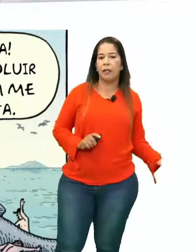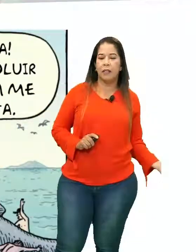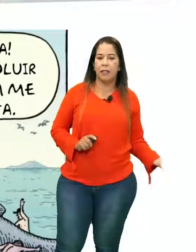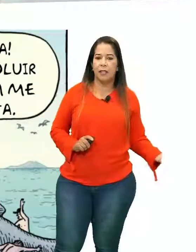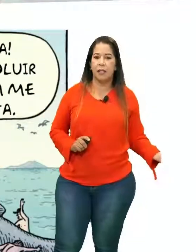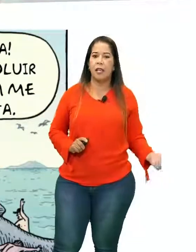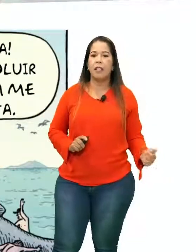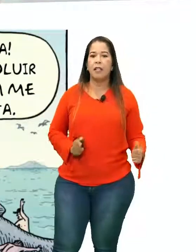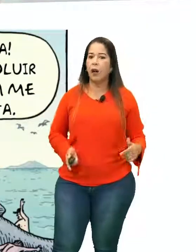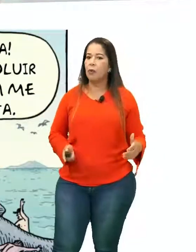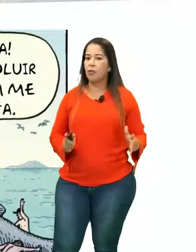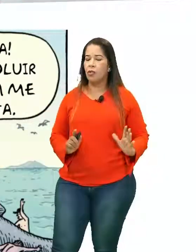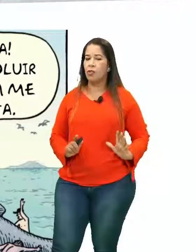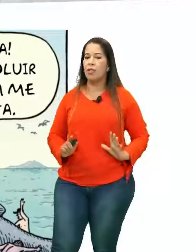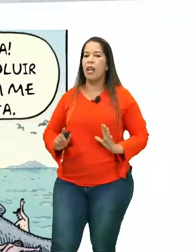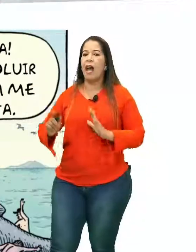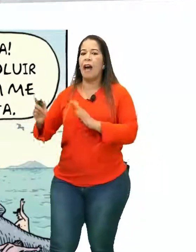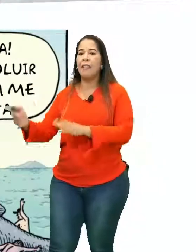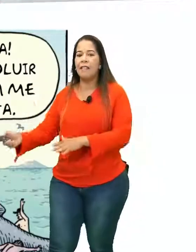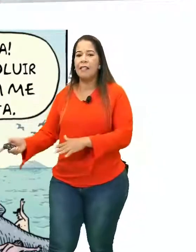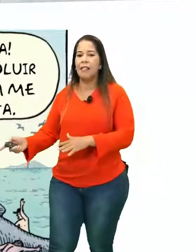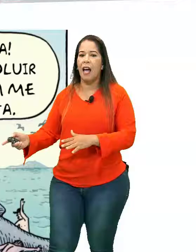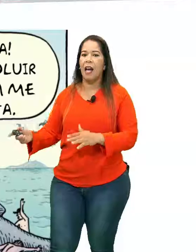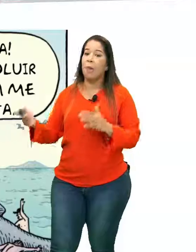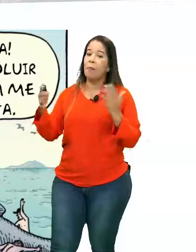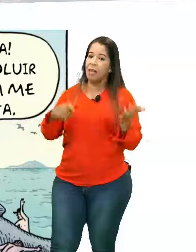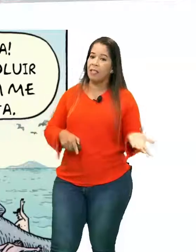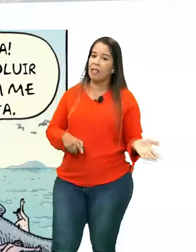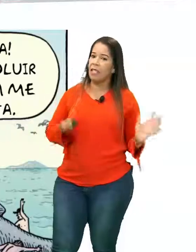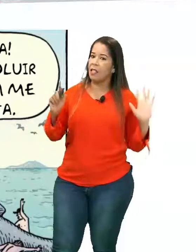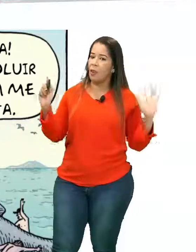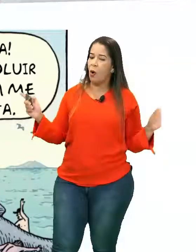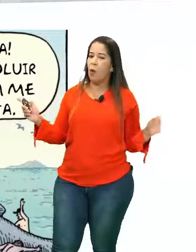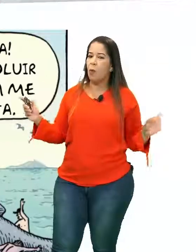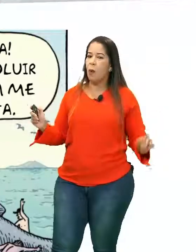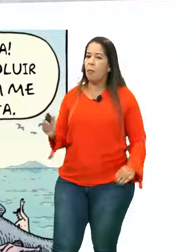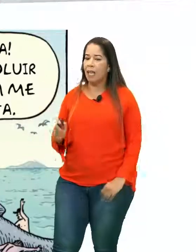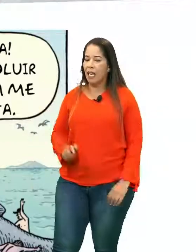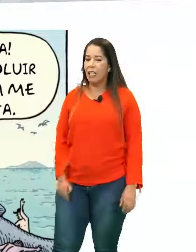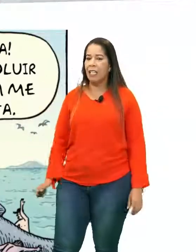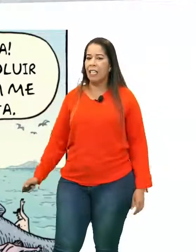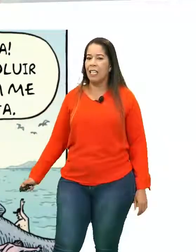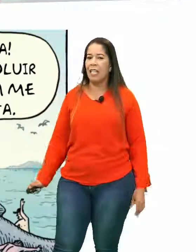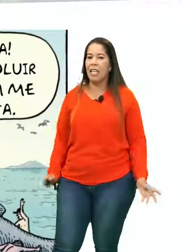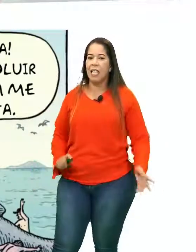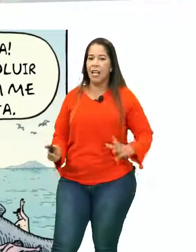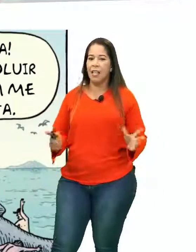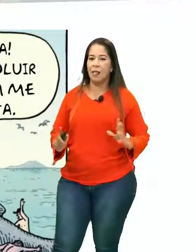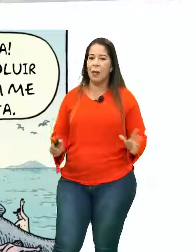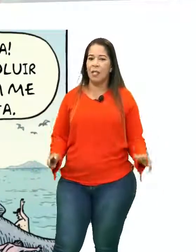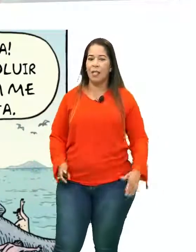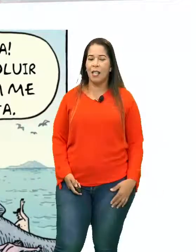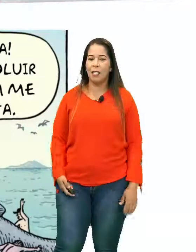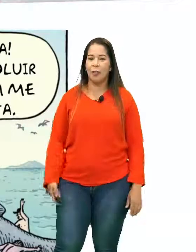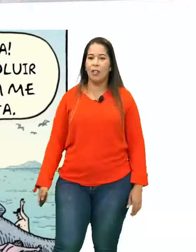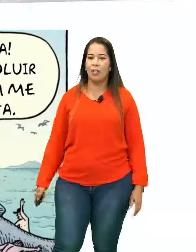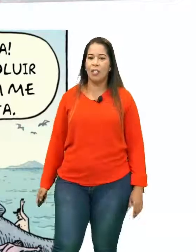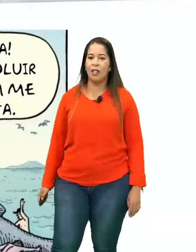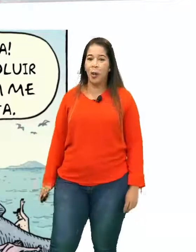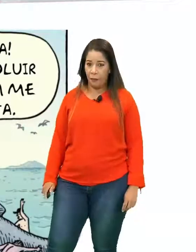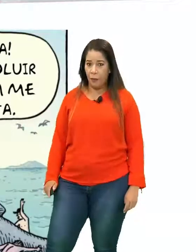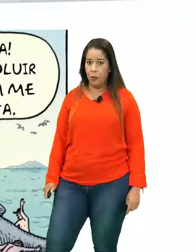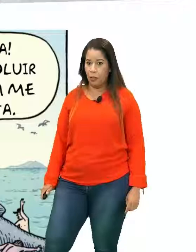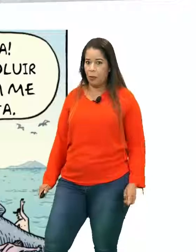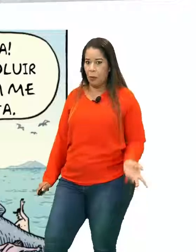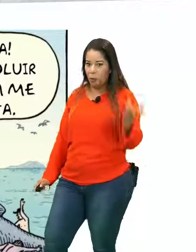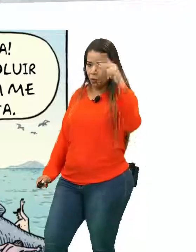que eu era antes. Não, no sentido de avançar. Mas aqui é só uma brincadeirinha em relação a essa